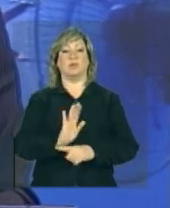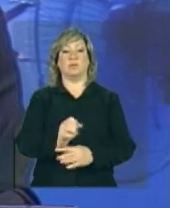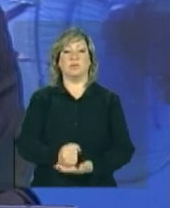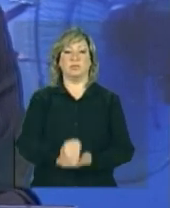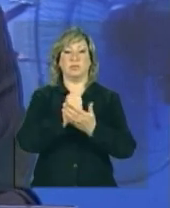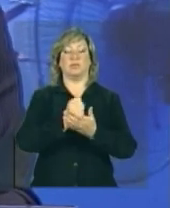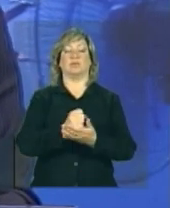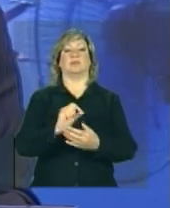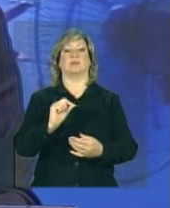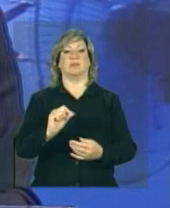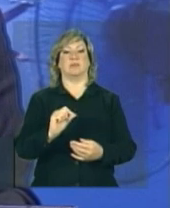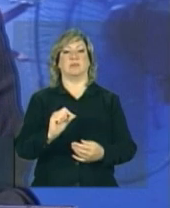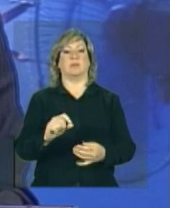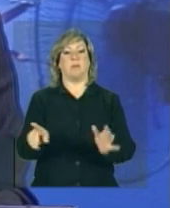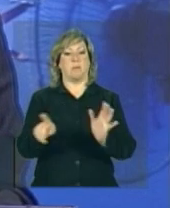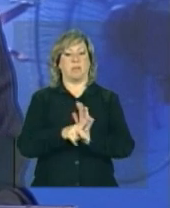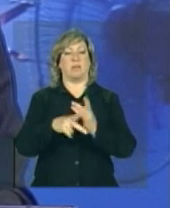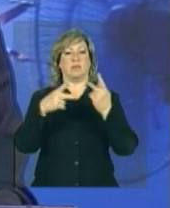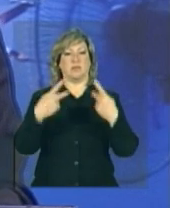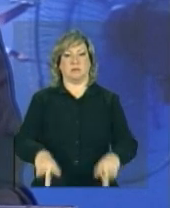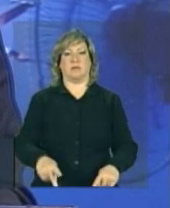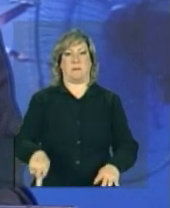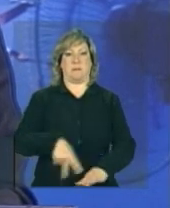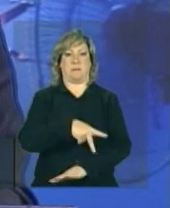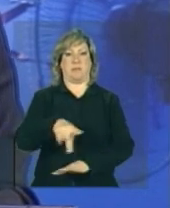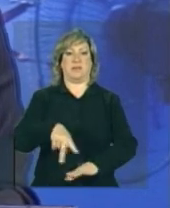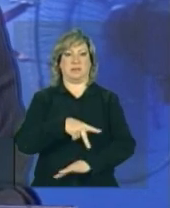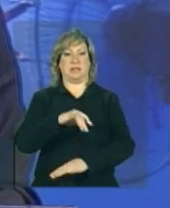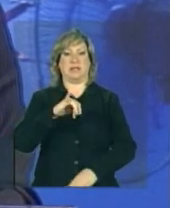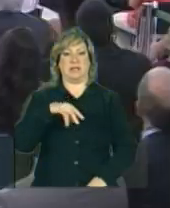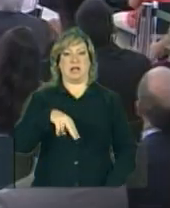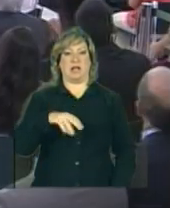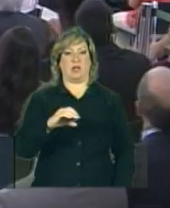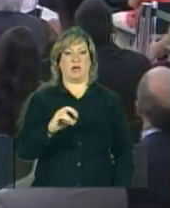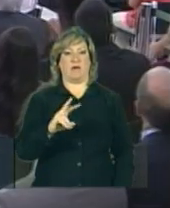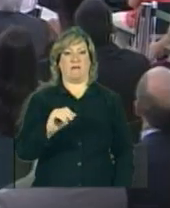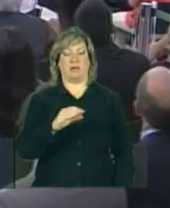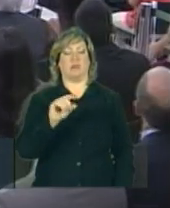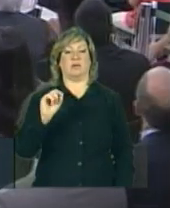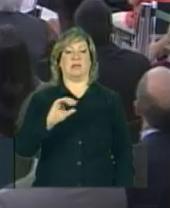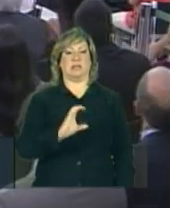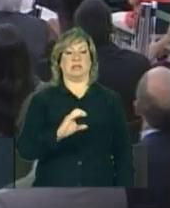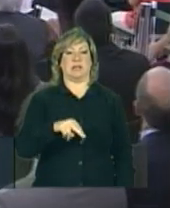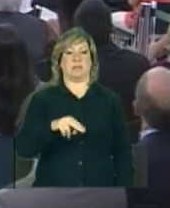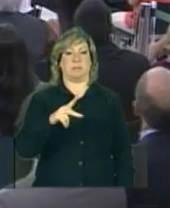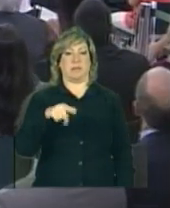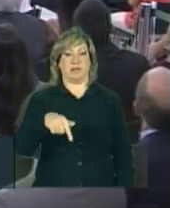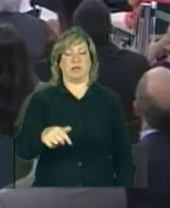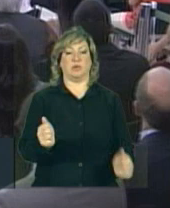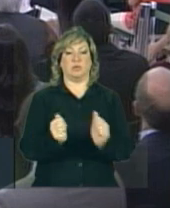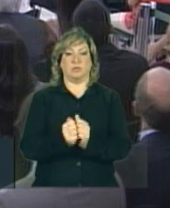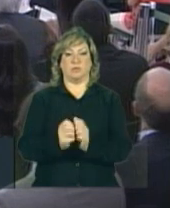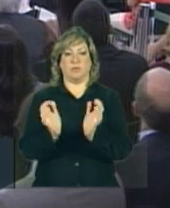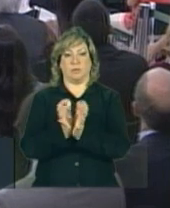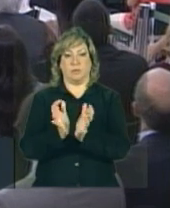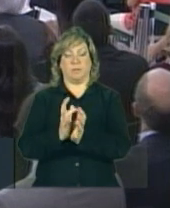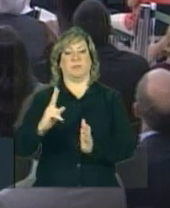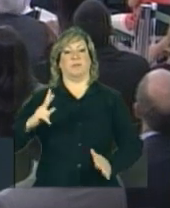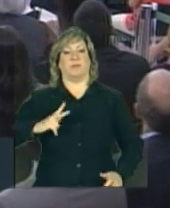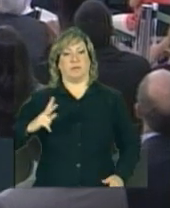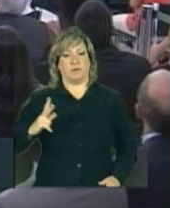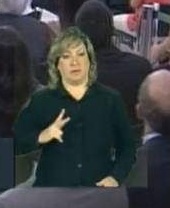contribuem para o patrimônio científico nacional. Inovação que o CNPq, junto com a iniciativa privada,